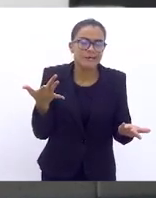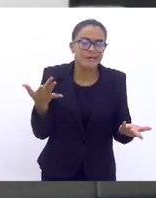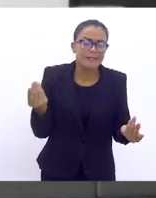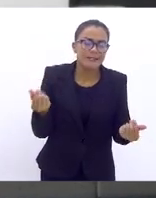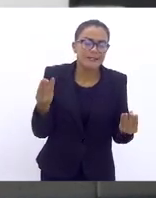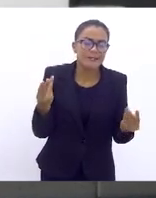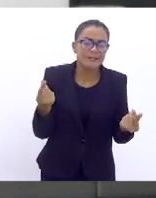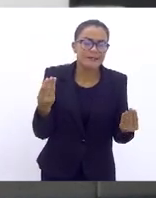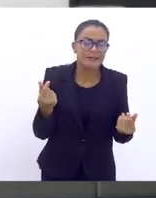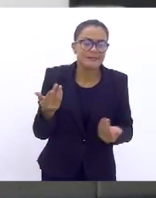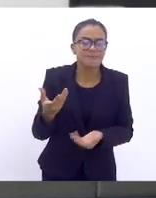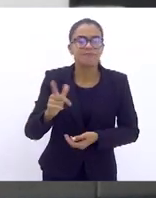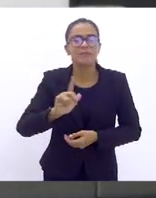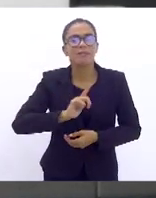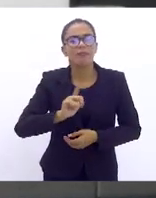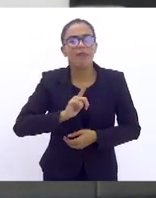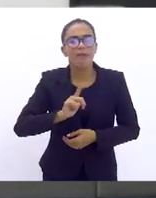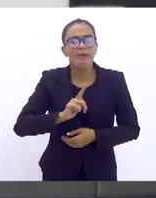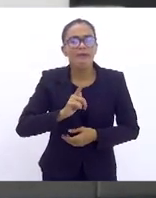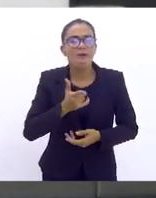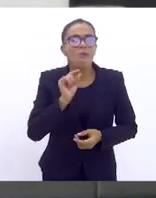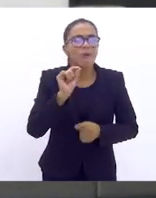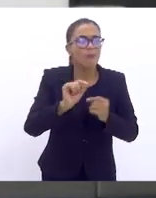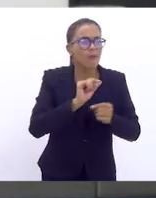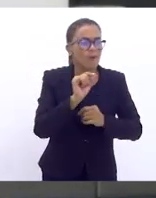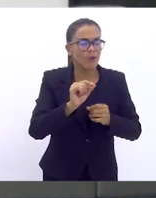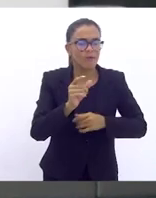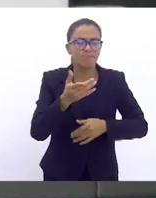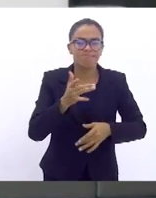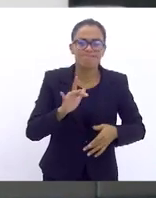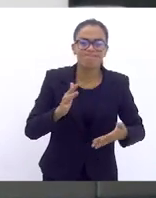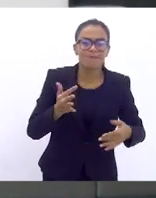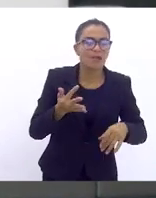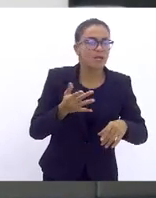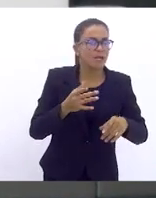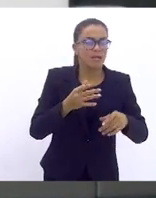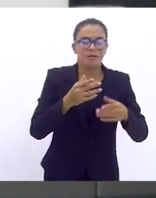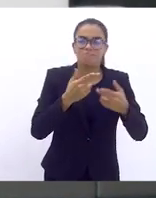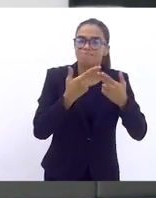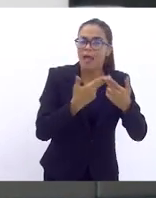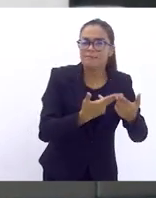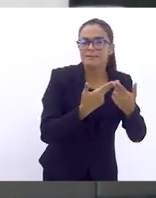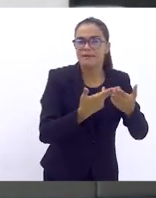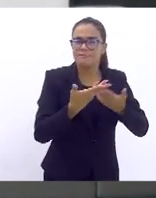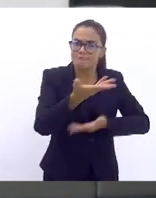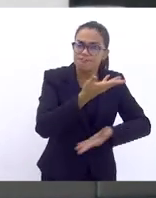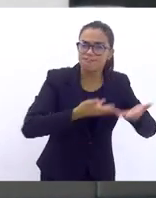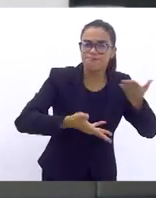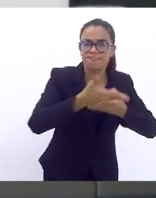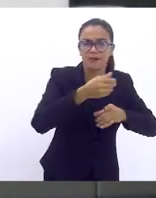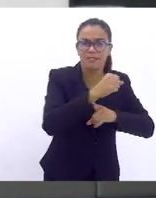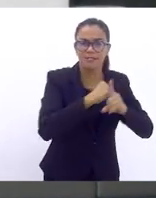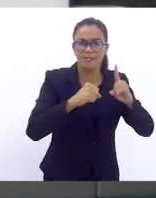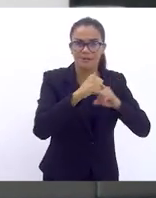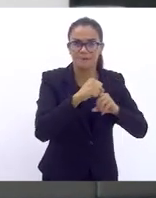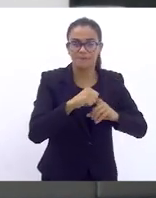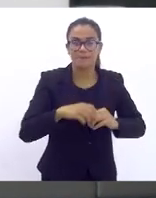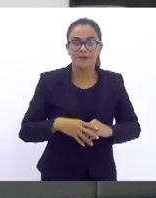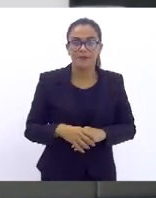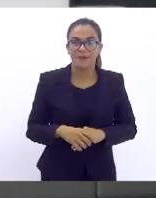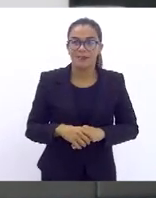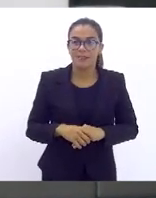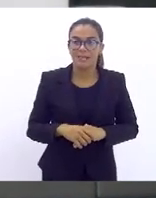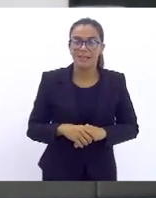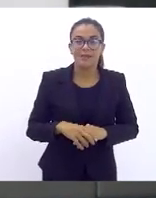ter um pouco mais de tolerância e a própria Integração Social a gente acredita que pode melhorar e